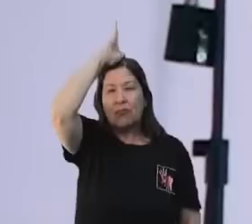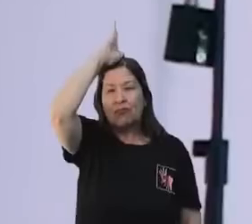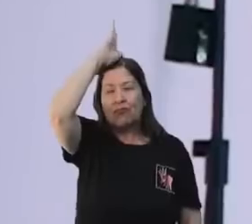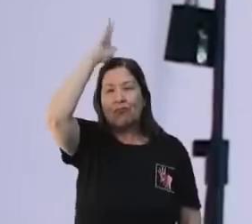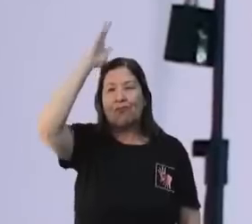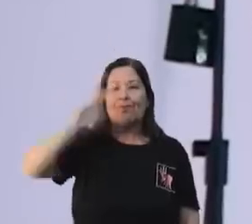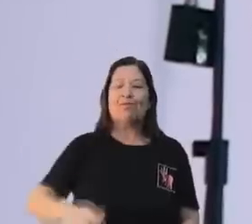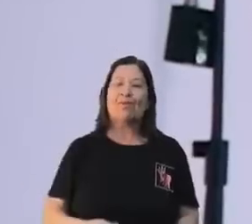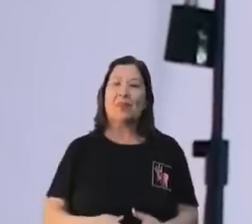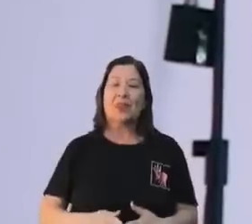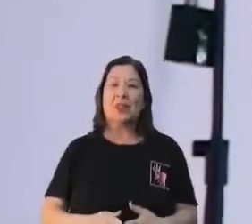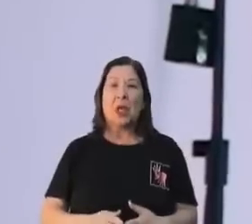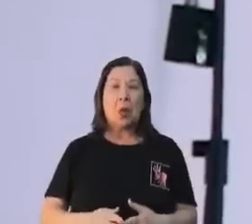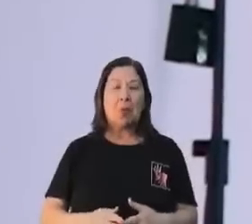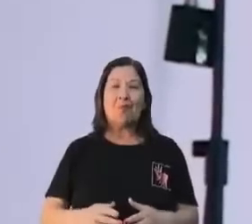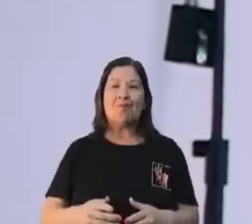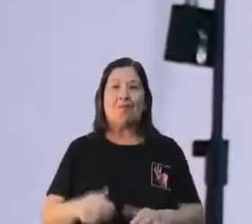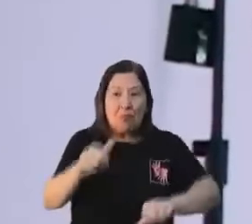de Cesareia para Jerusalém.